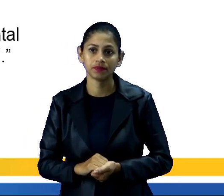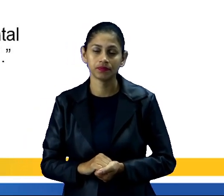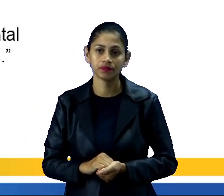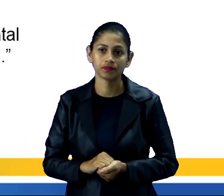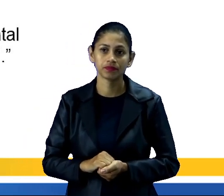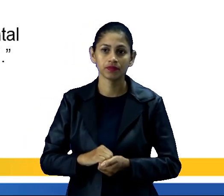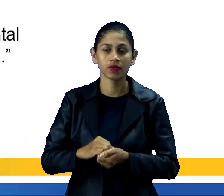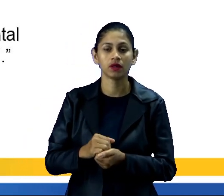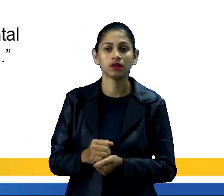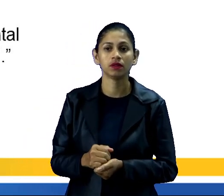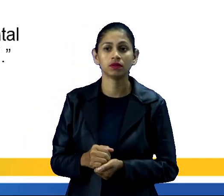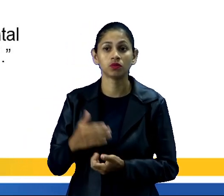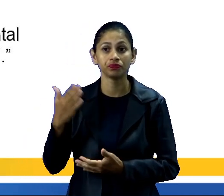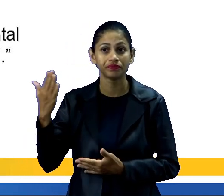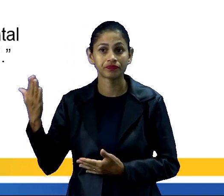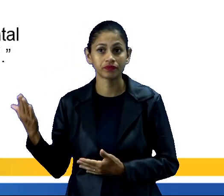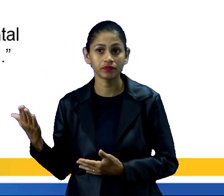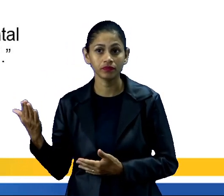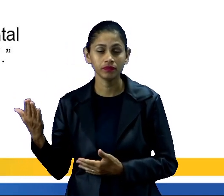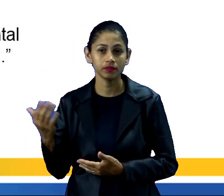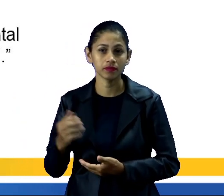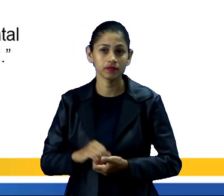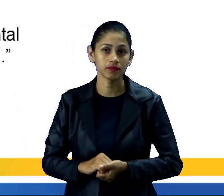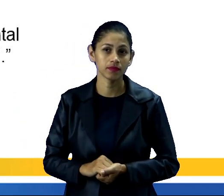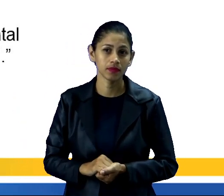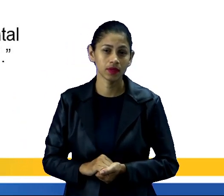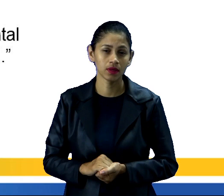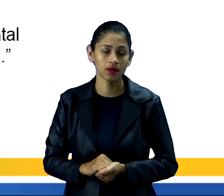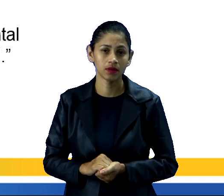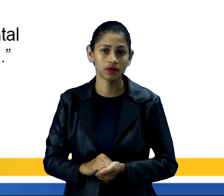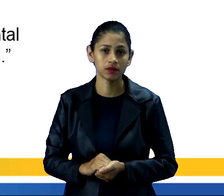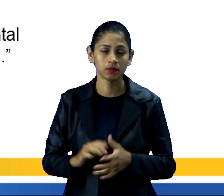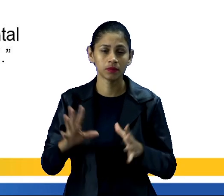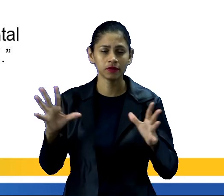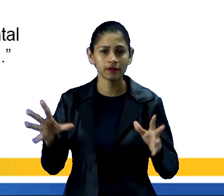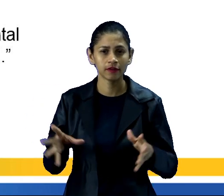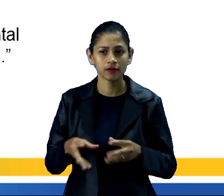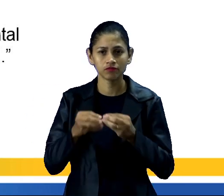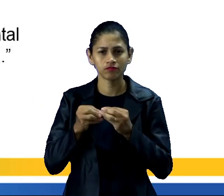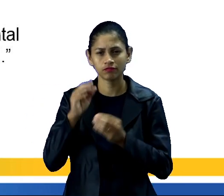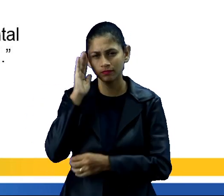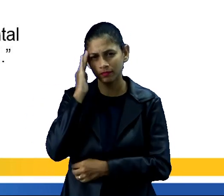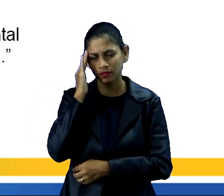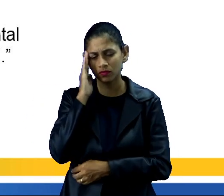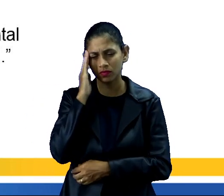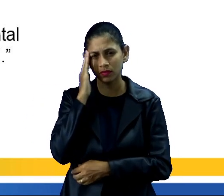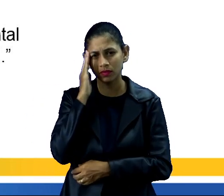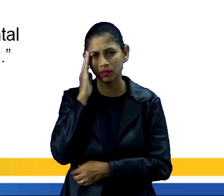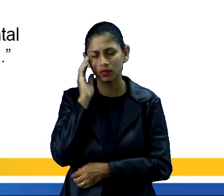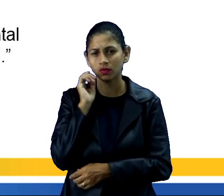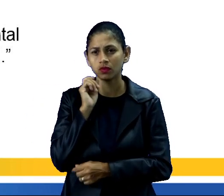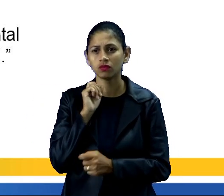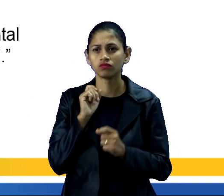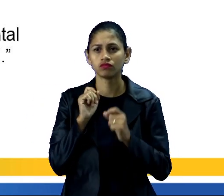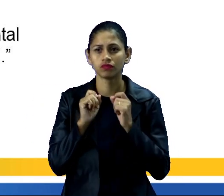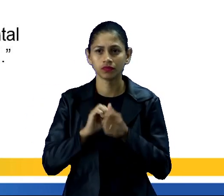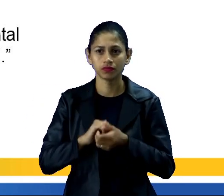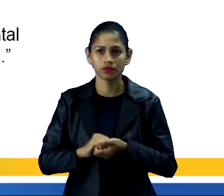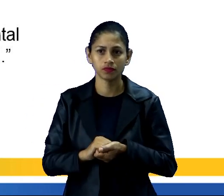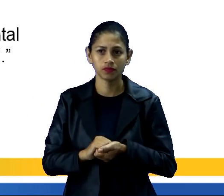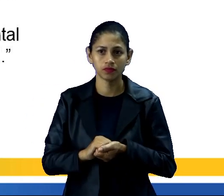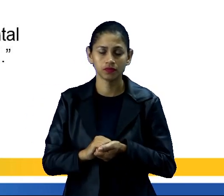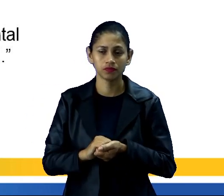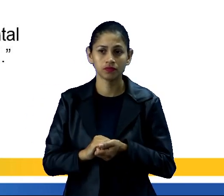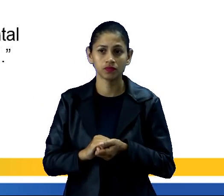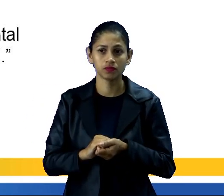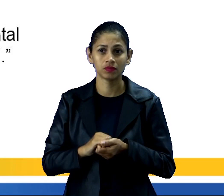propaganda nazista era enorme. Vamos, né, para fechar, entender essa questão que está muito em voga agora.